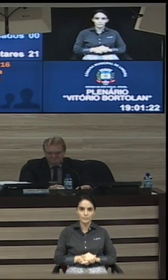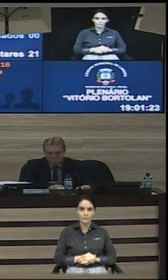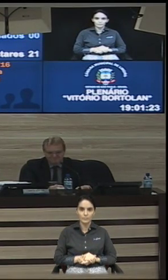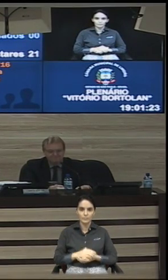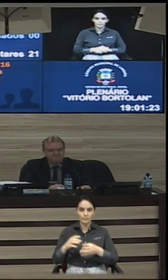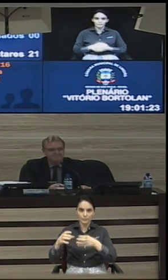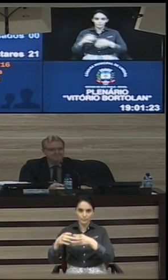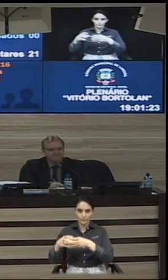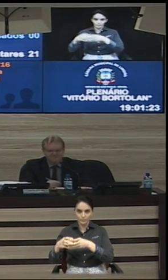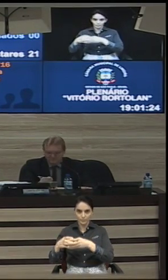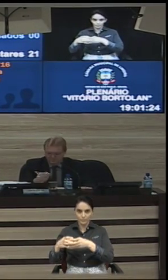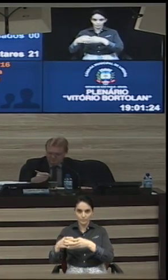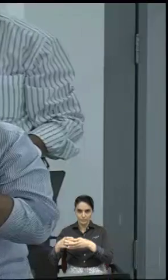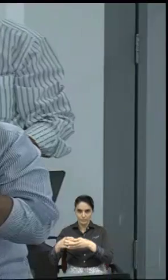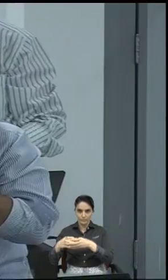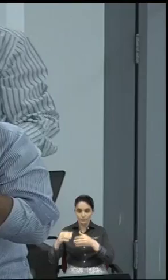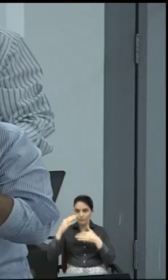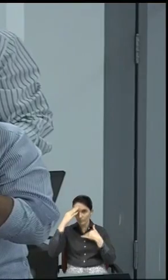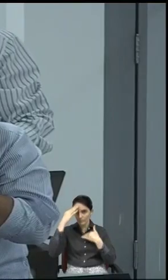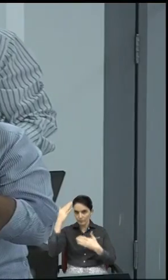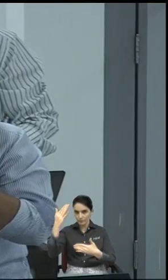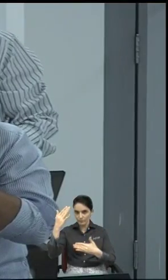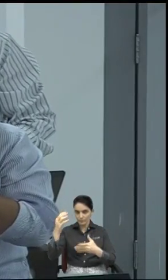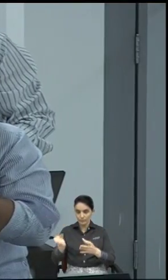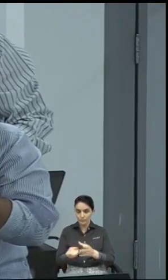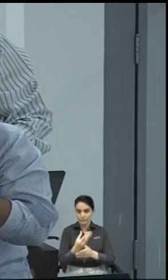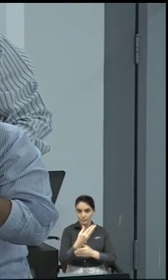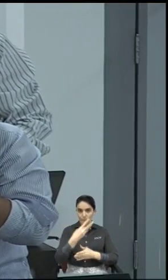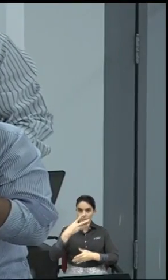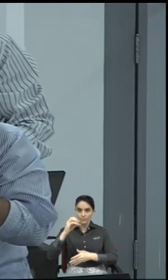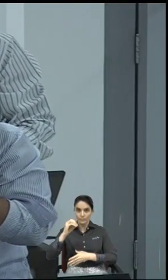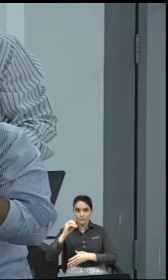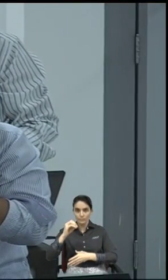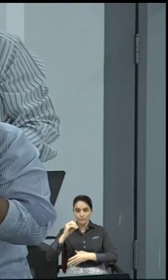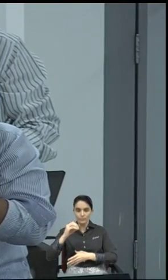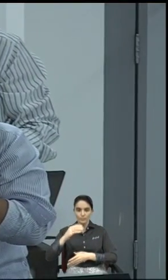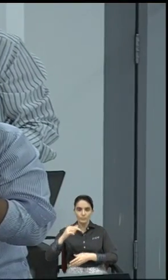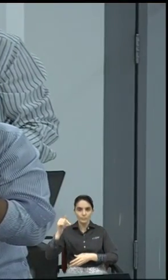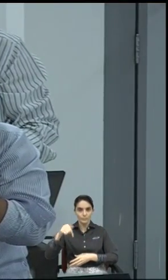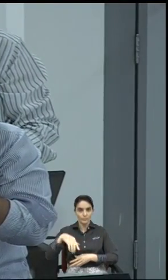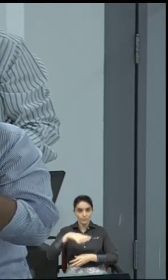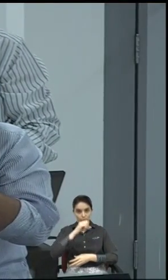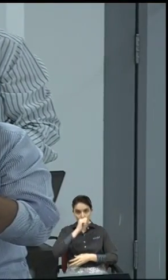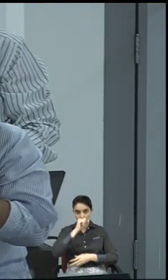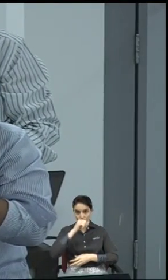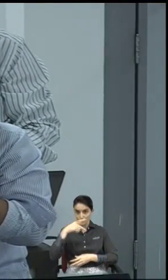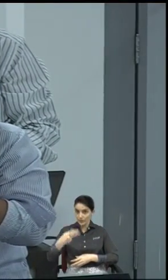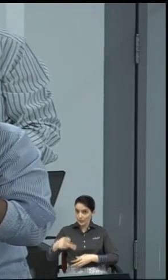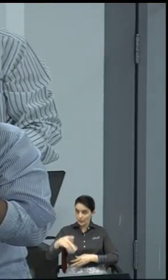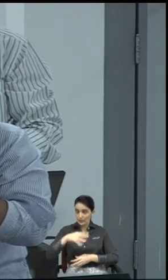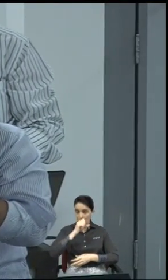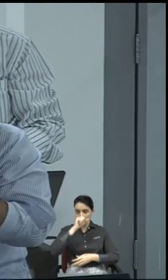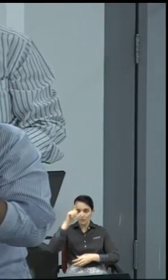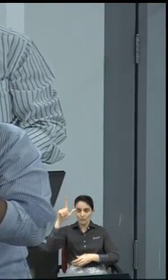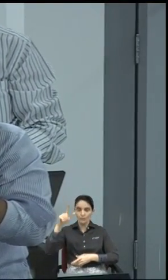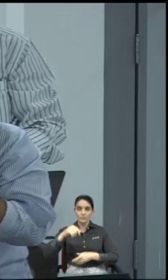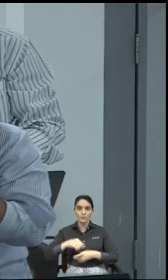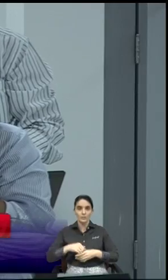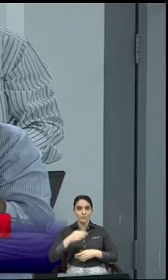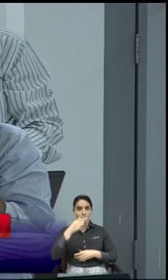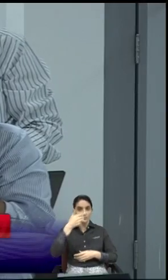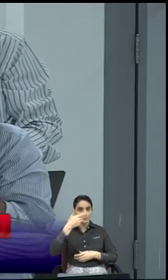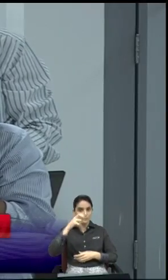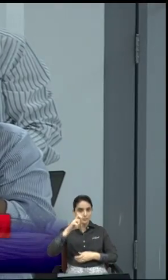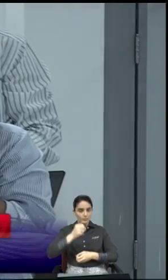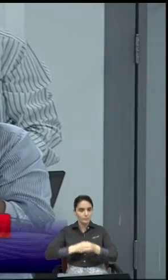O Grupo Grata, ele foi criado no Brasil há mais de 30 anos, aqui em Limeira, 25 anos, que é o Grupo do Amor Exigente, é um grupo